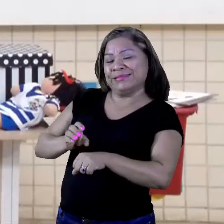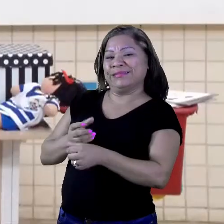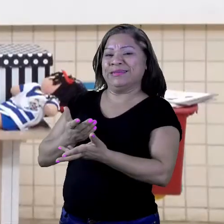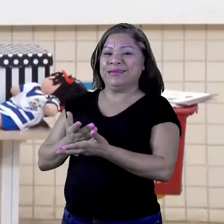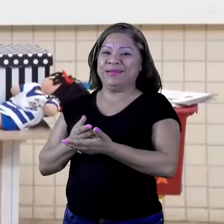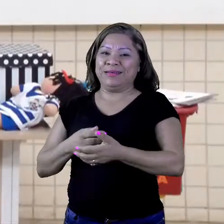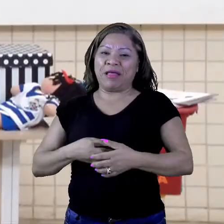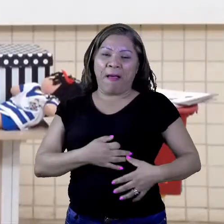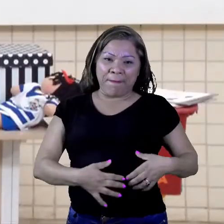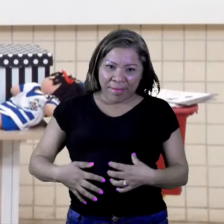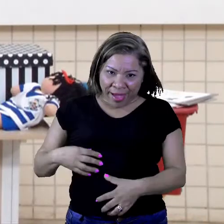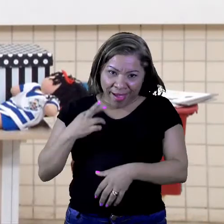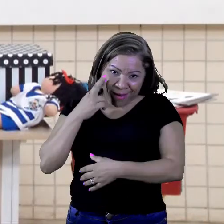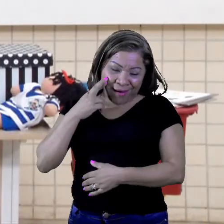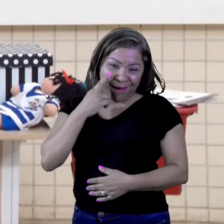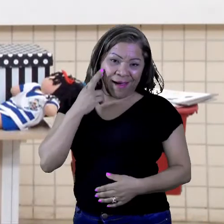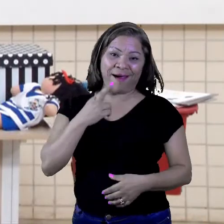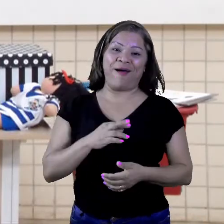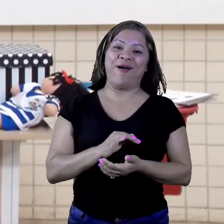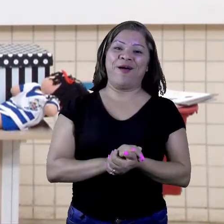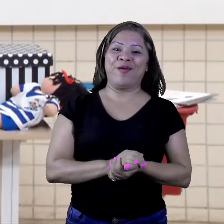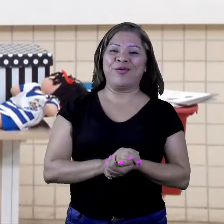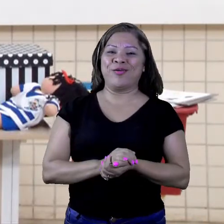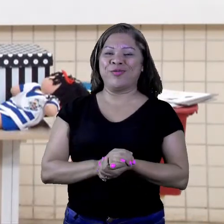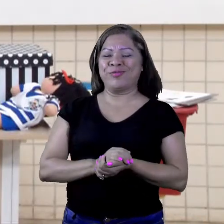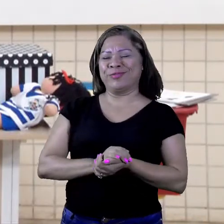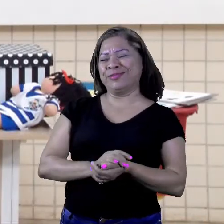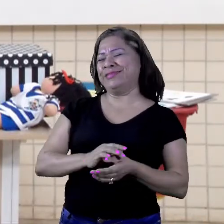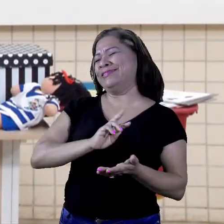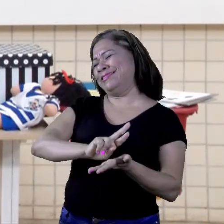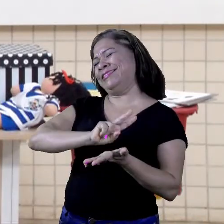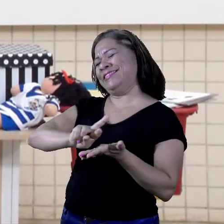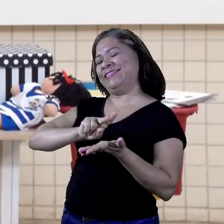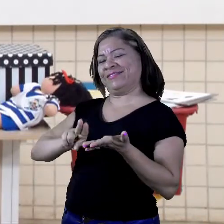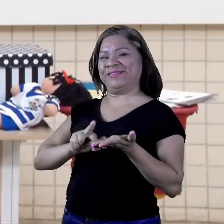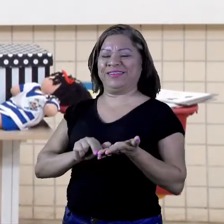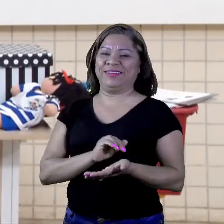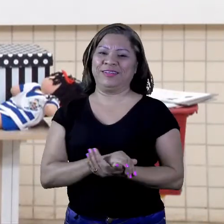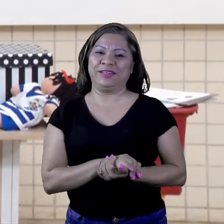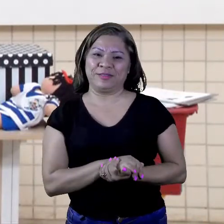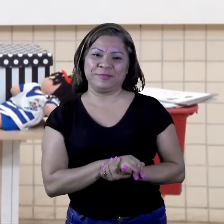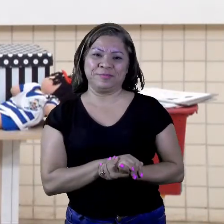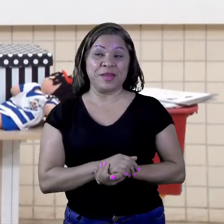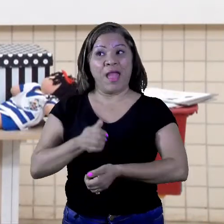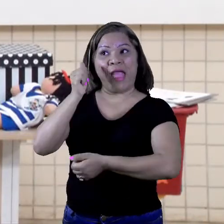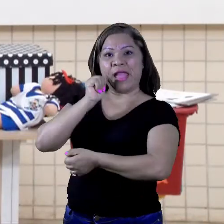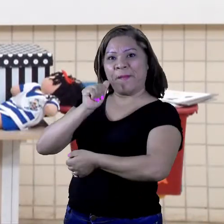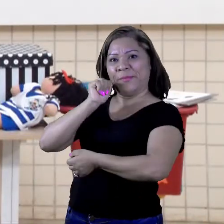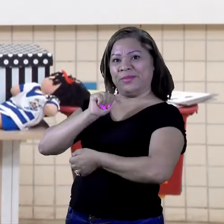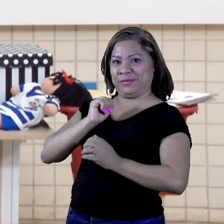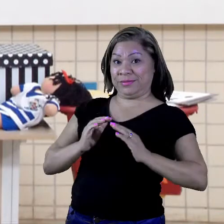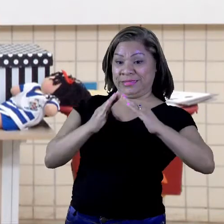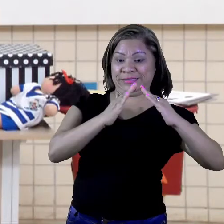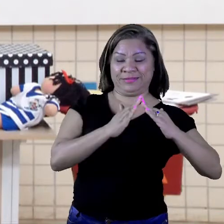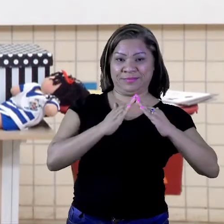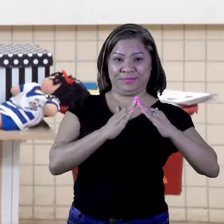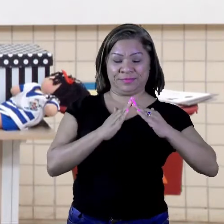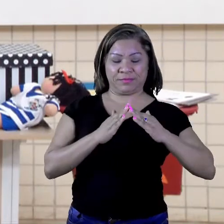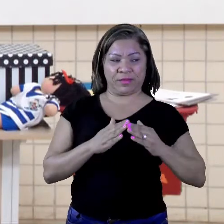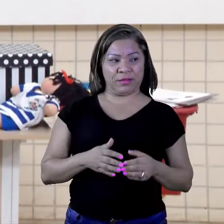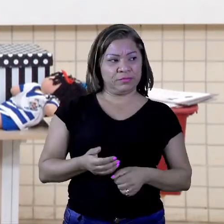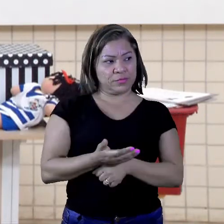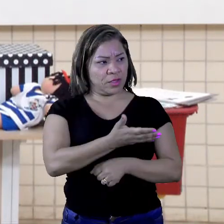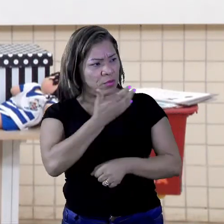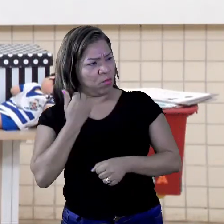barriga rosa, e tinha um coelho para todo gosto. E sabe que a menina que morava do lado foi convidado